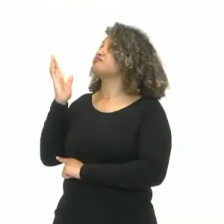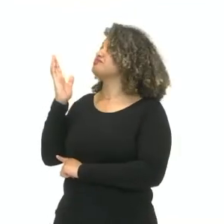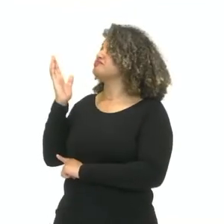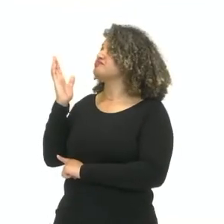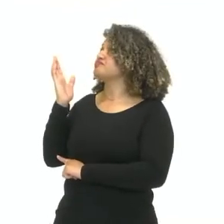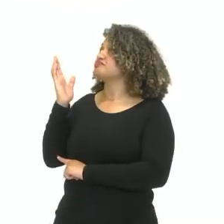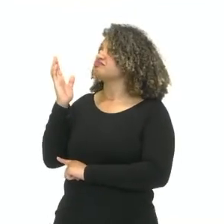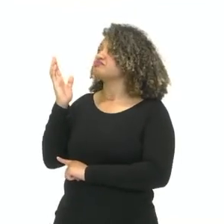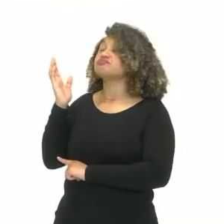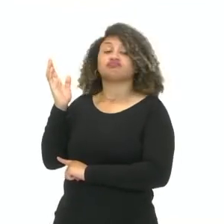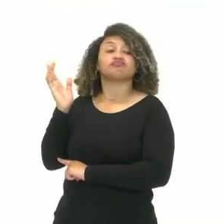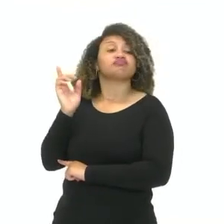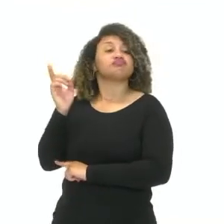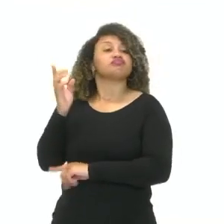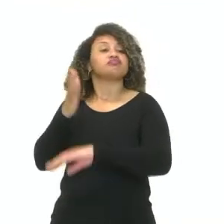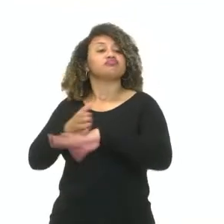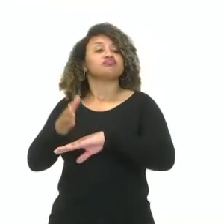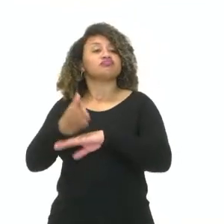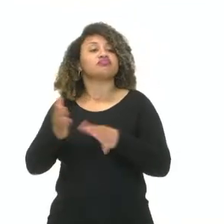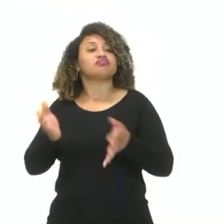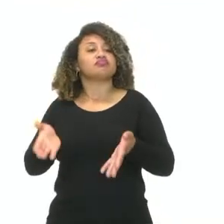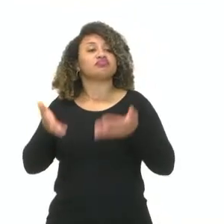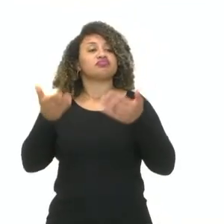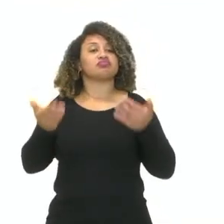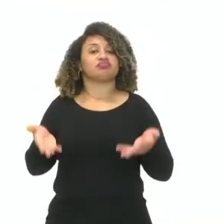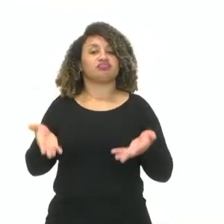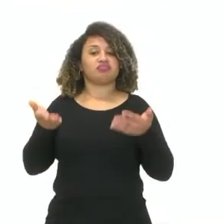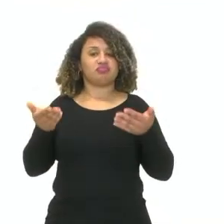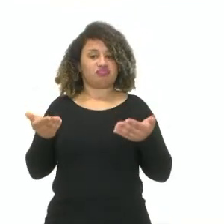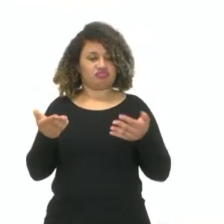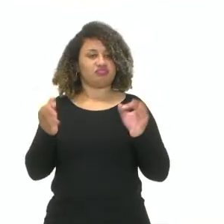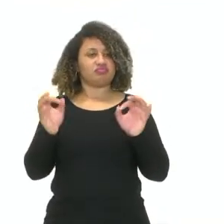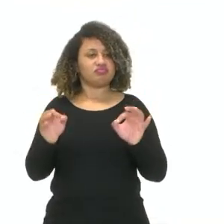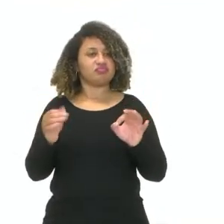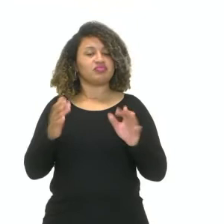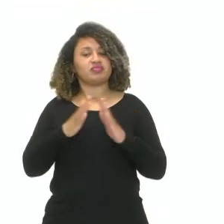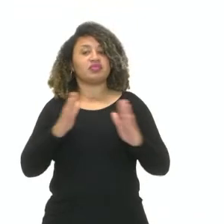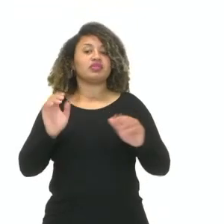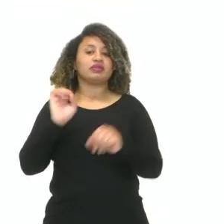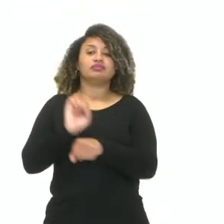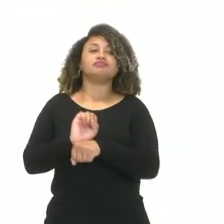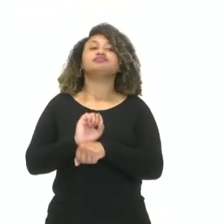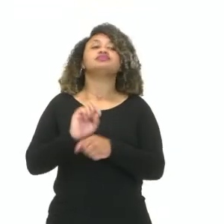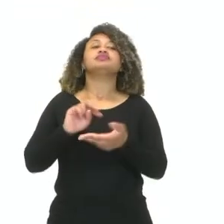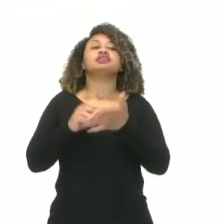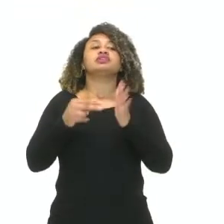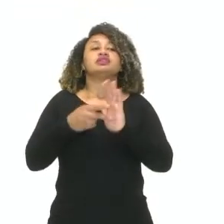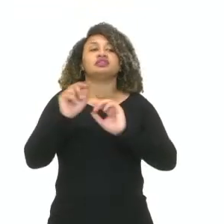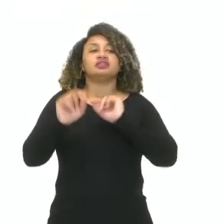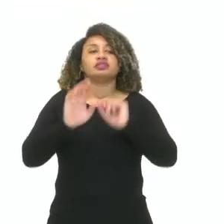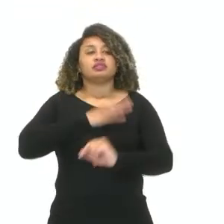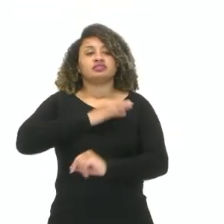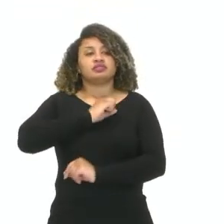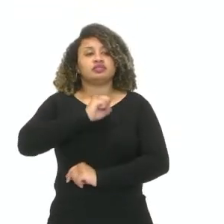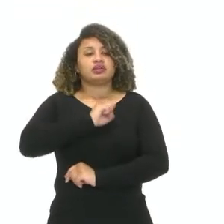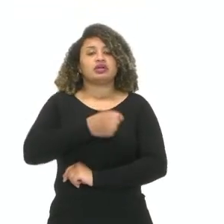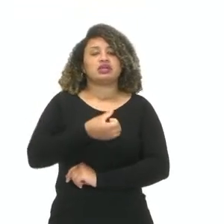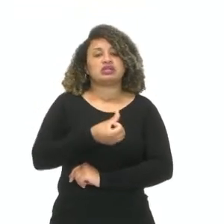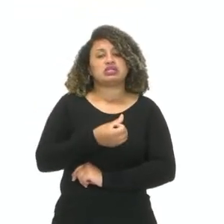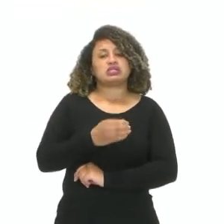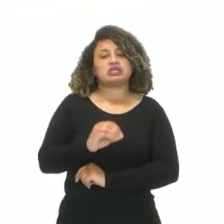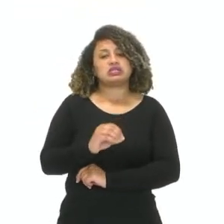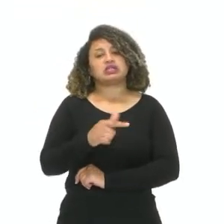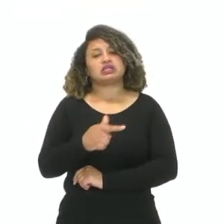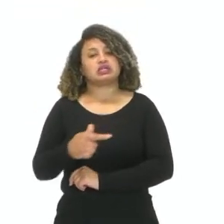baixa intensidade em estado estacionário. Tá? E o que é isso? Então, a frequência cardíaca fica entre 60%